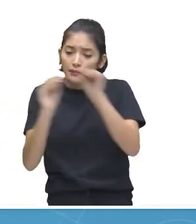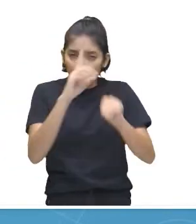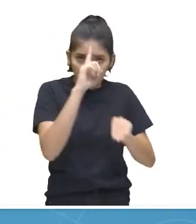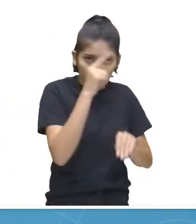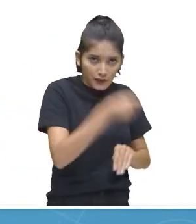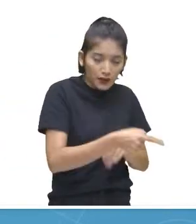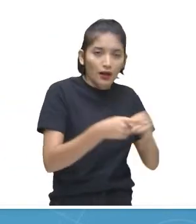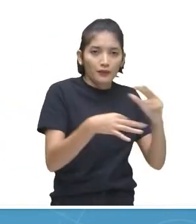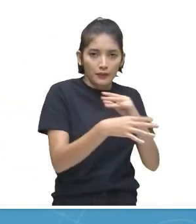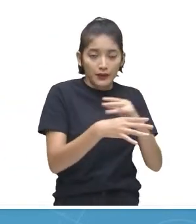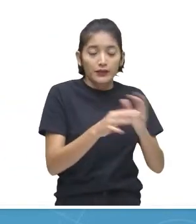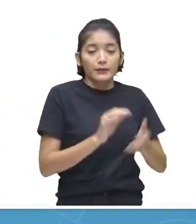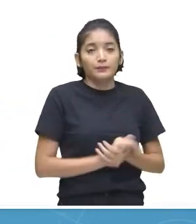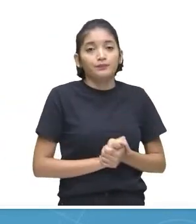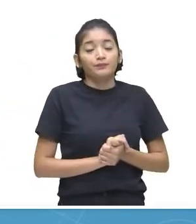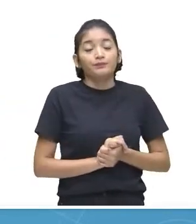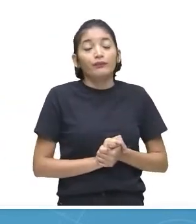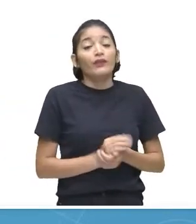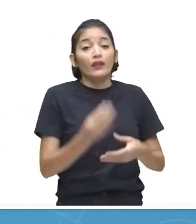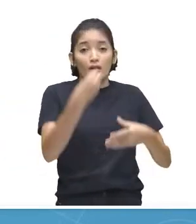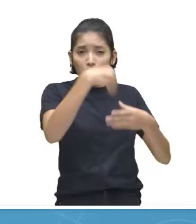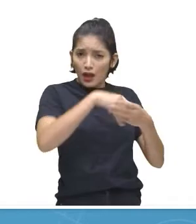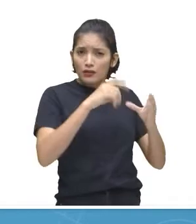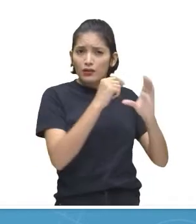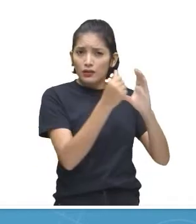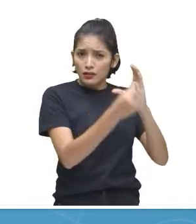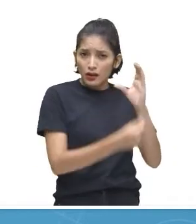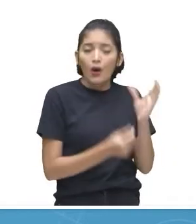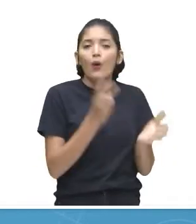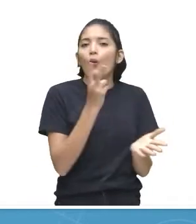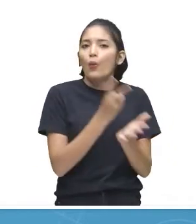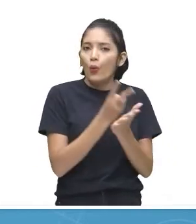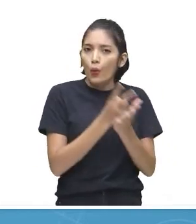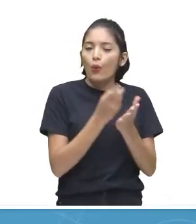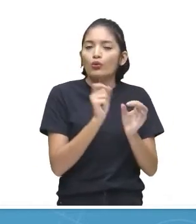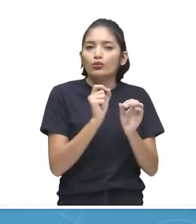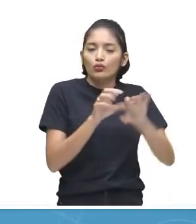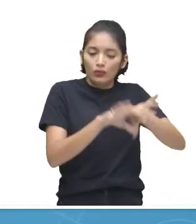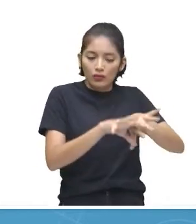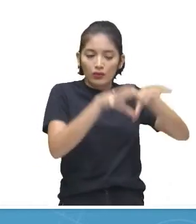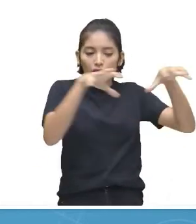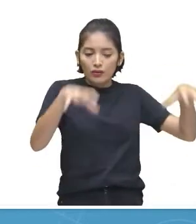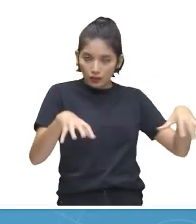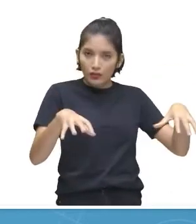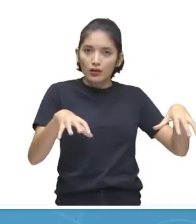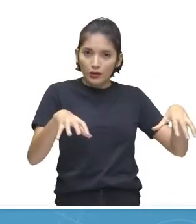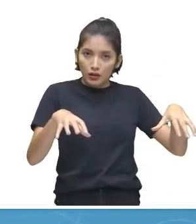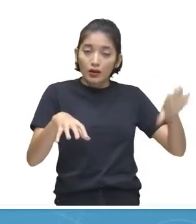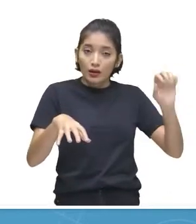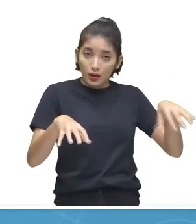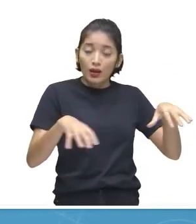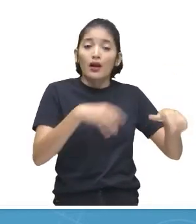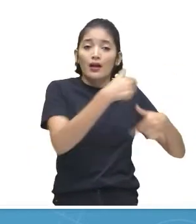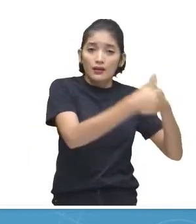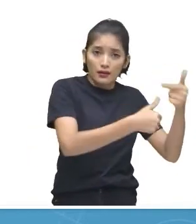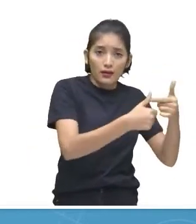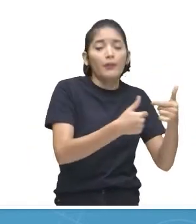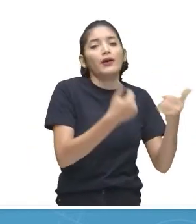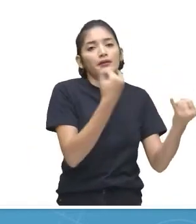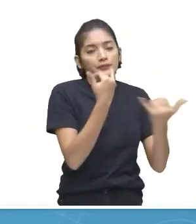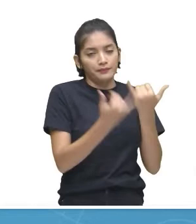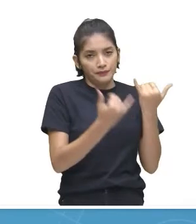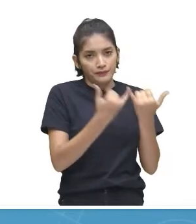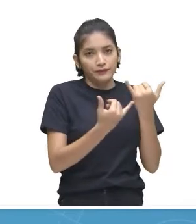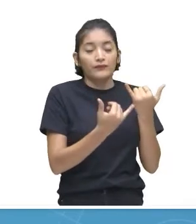metrópole. Dentro desse sistema do capitalismo industrial, permanece uma divisão internacional do trabalho meio parecida.